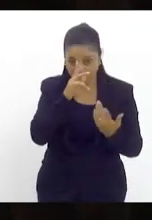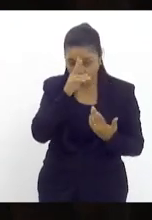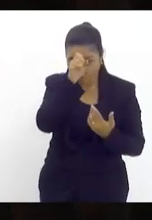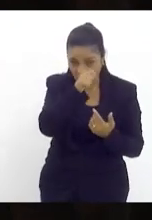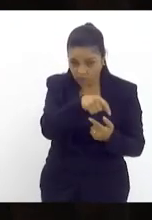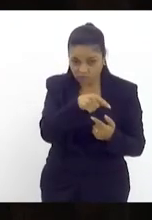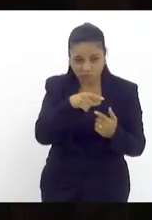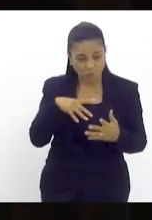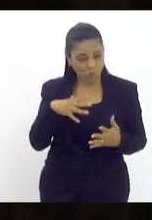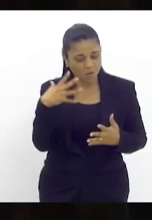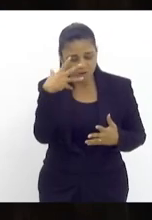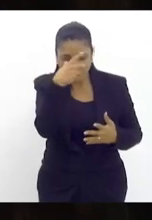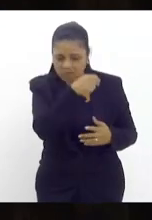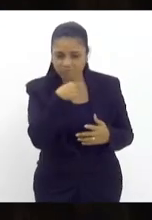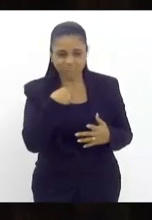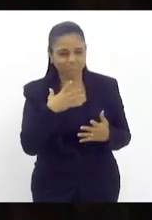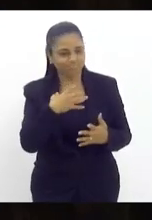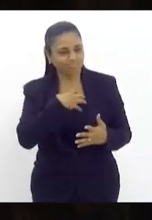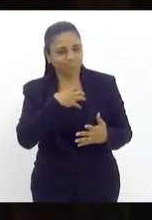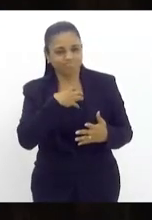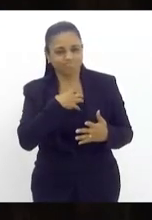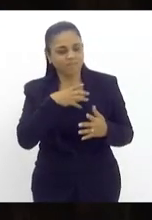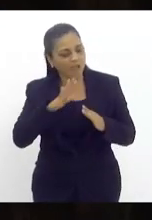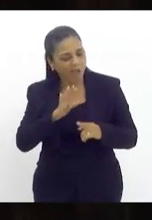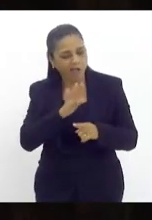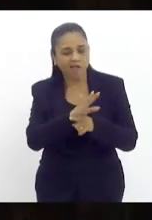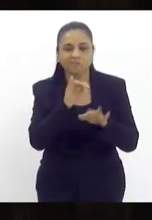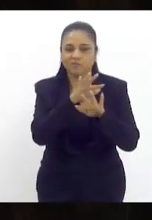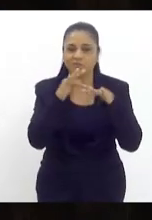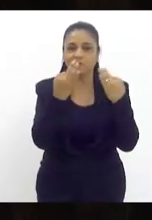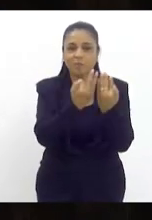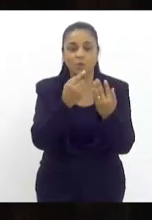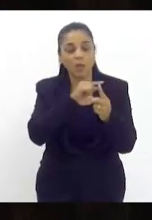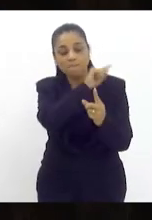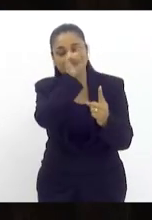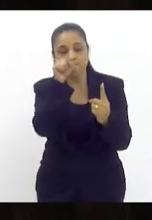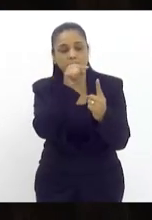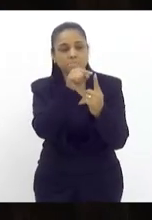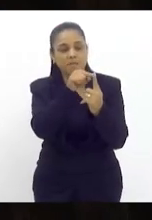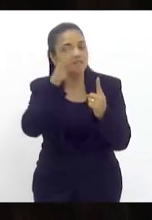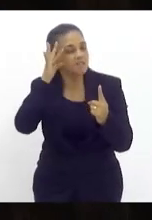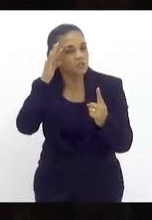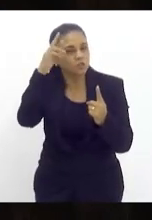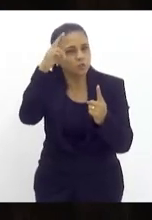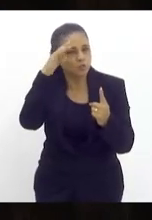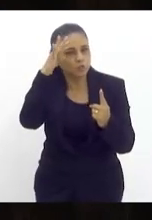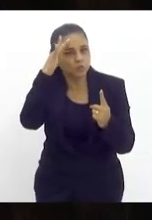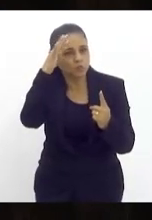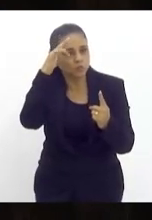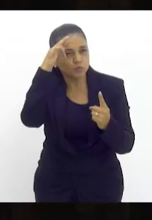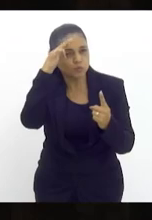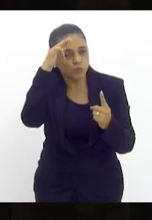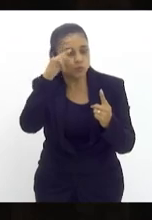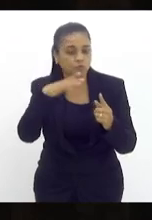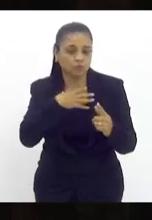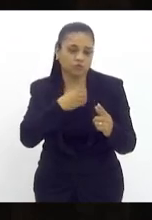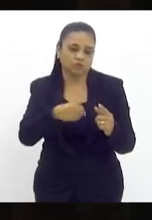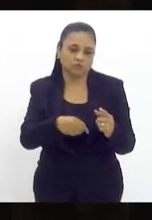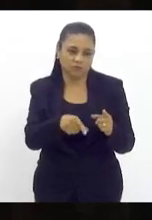lindo, lindo, e que ajudava muito as famílias? Metas e sonhos dos filhos. Então,